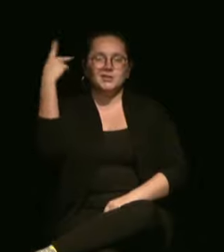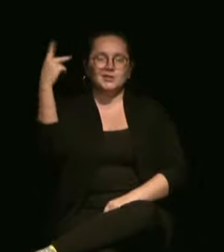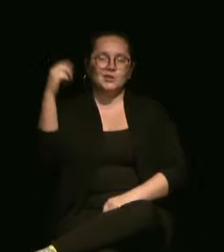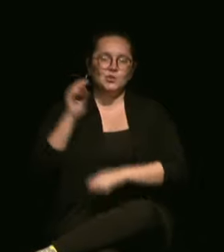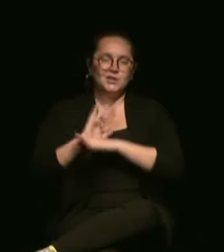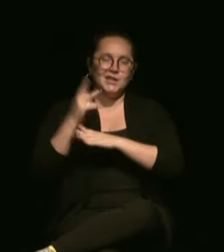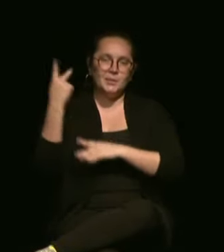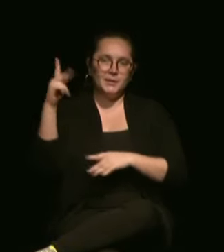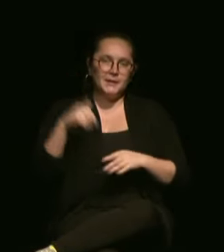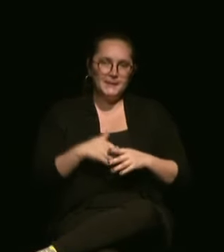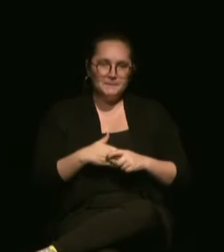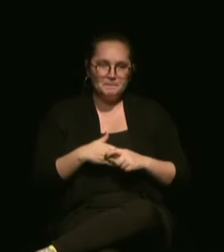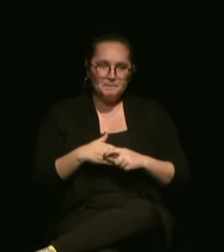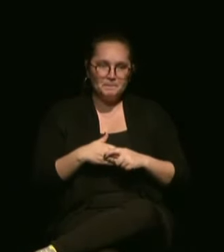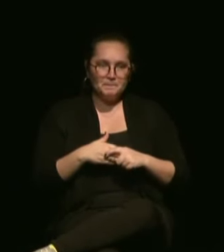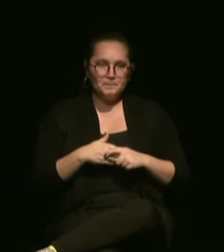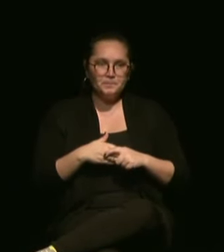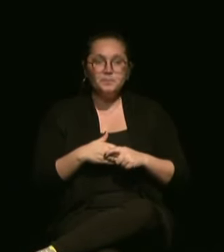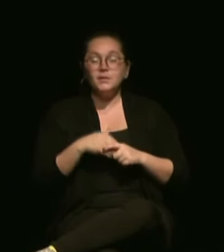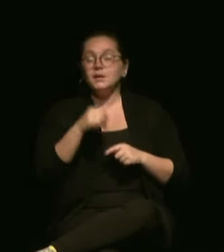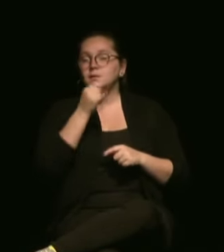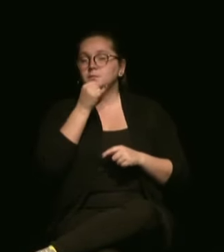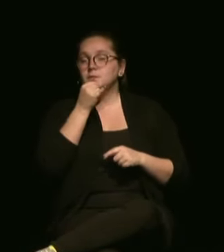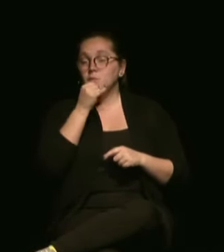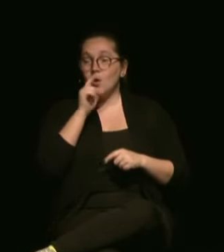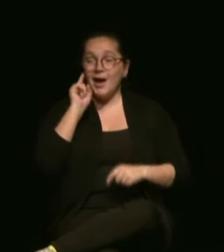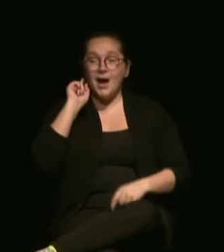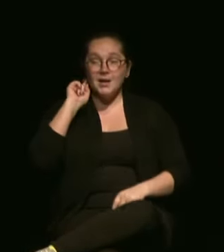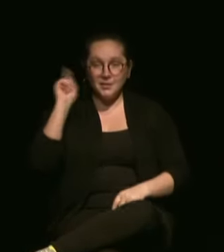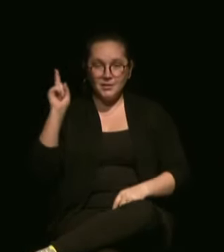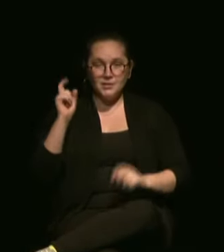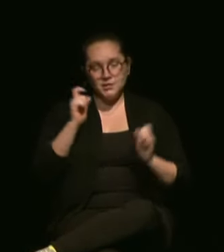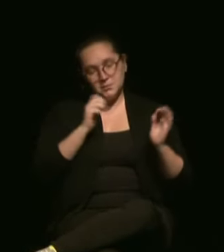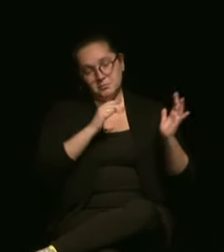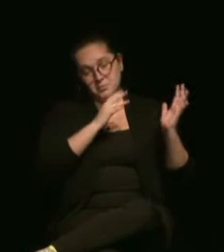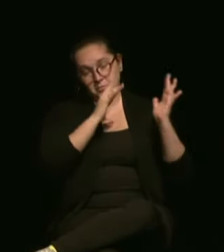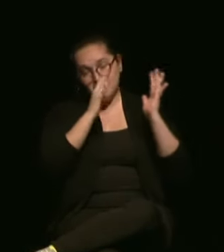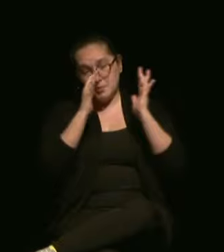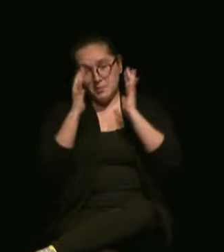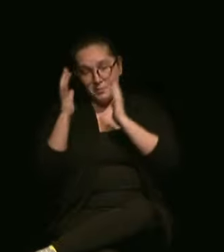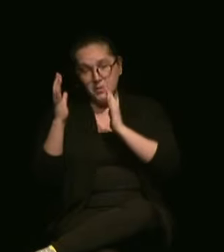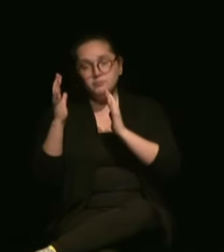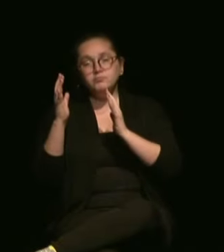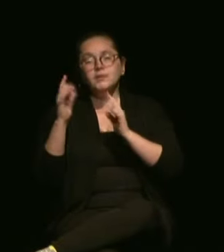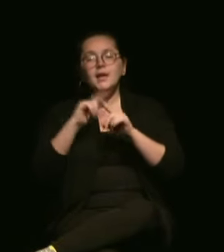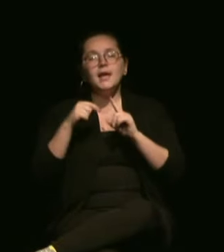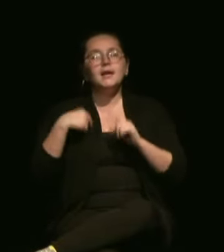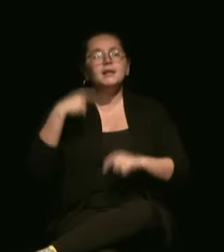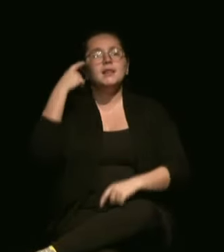Então, aqui, de maneira impensada, mas intuitiva,